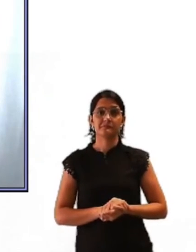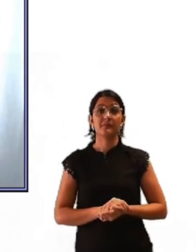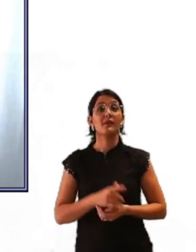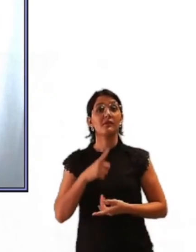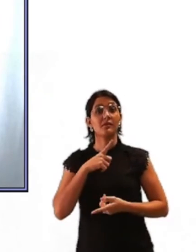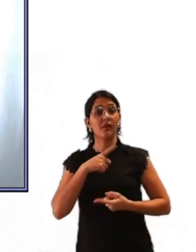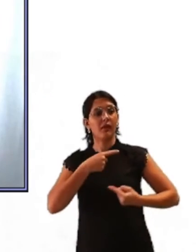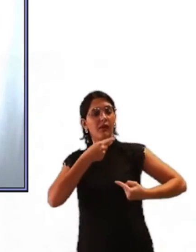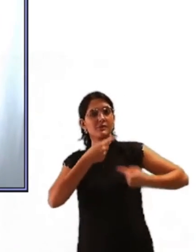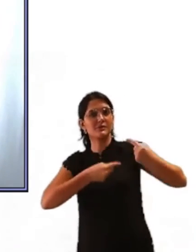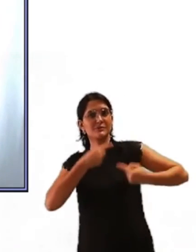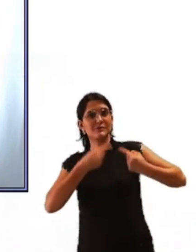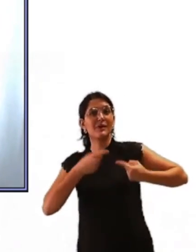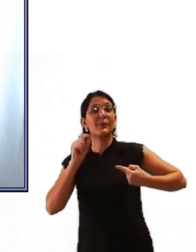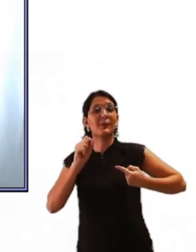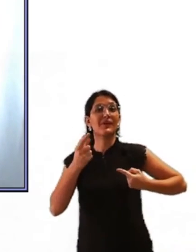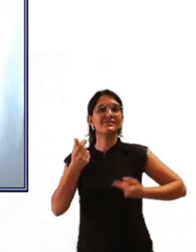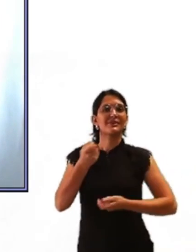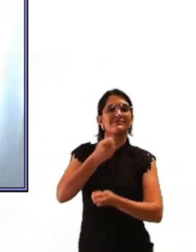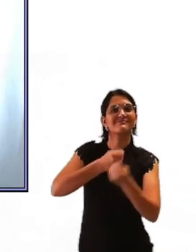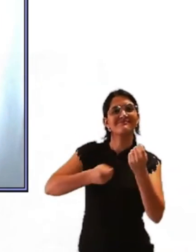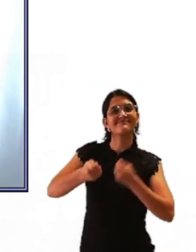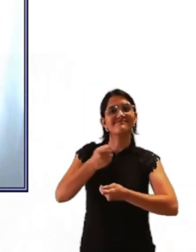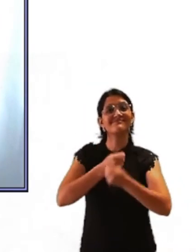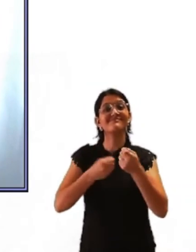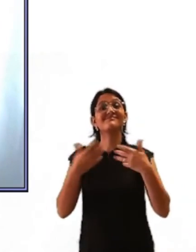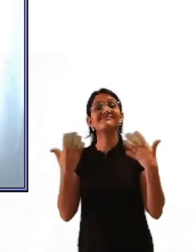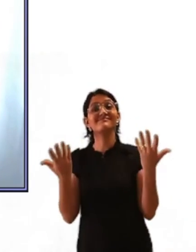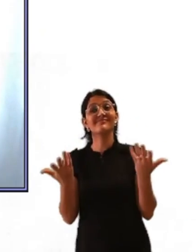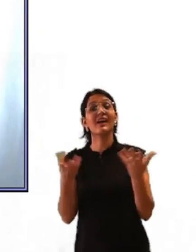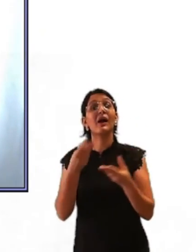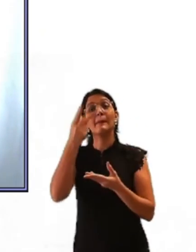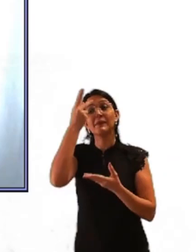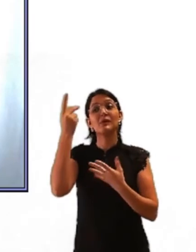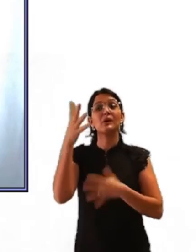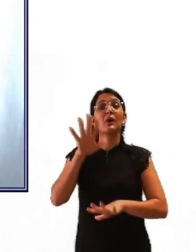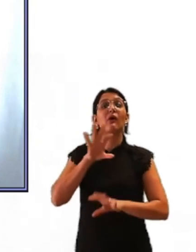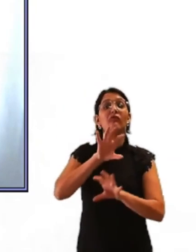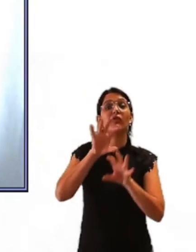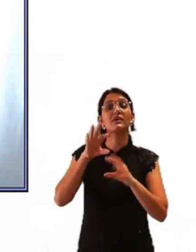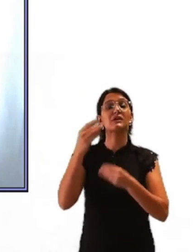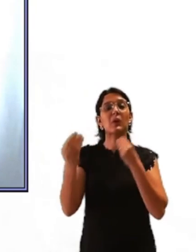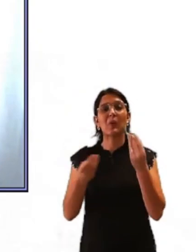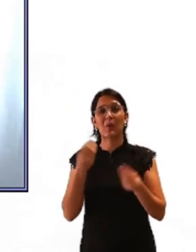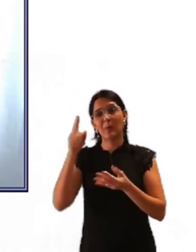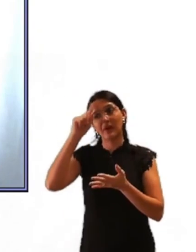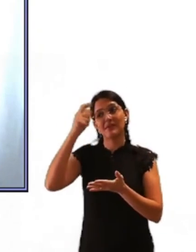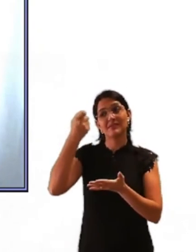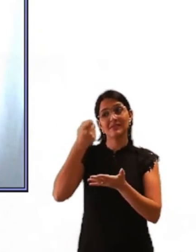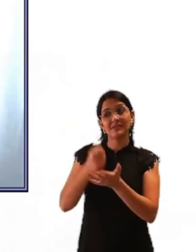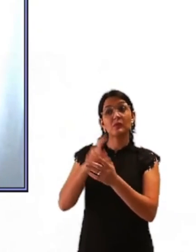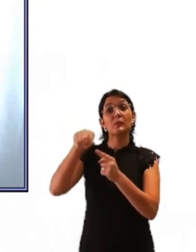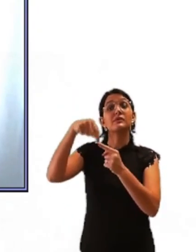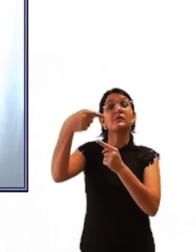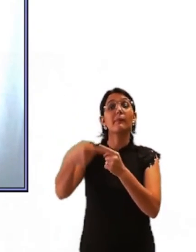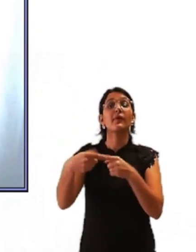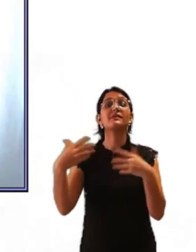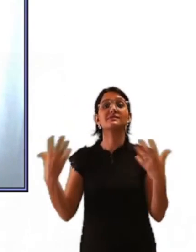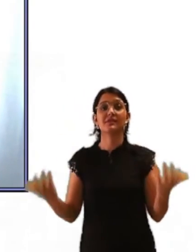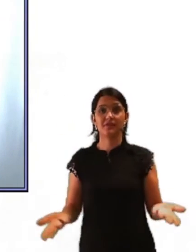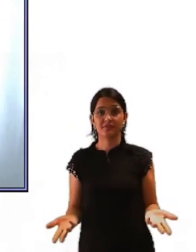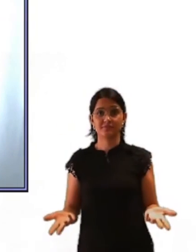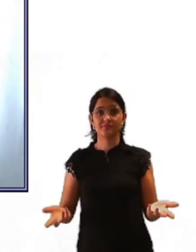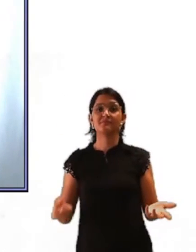da discussão econômica, o impacto econômico dessas decisões. E isso a gente teve, né? Na minha